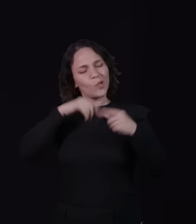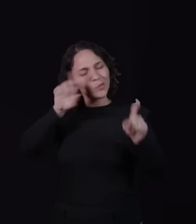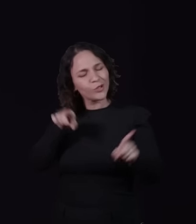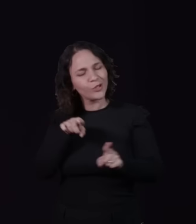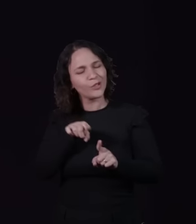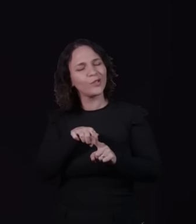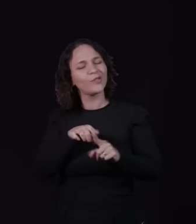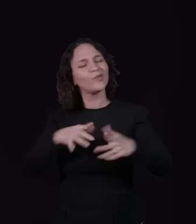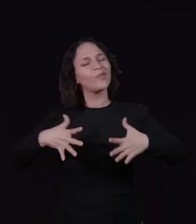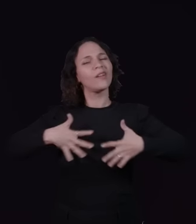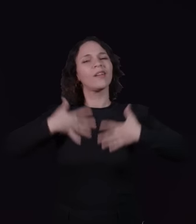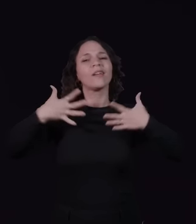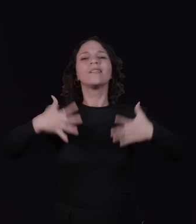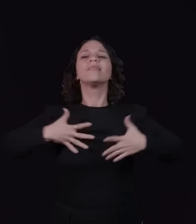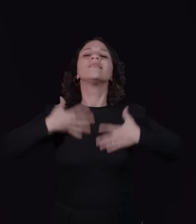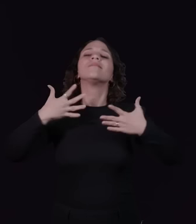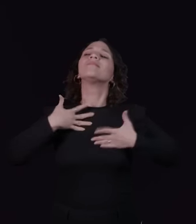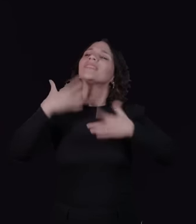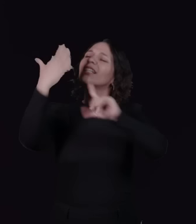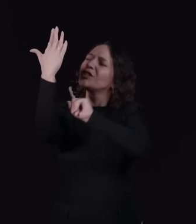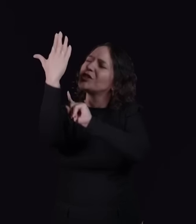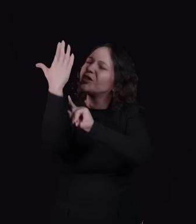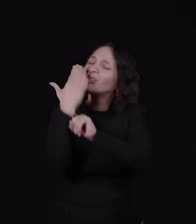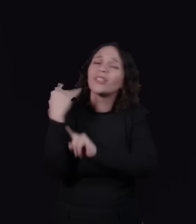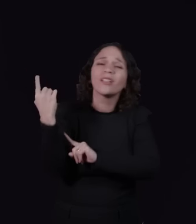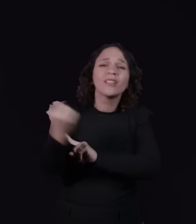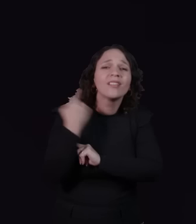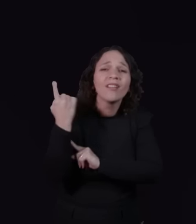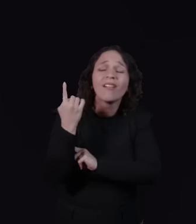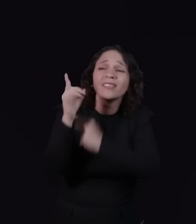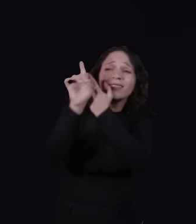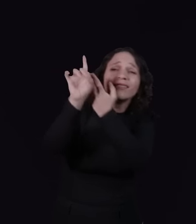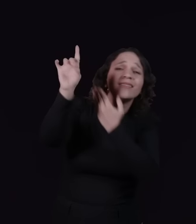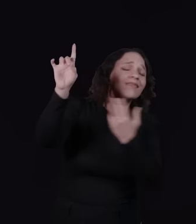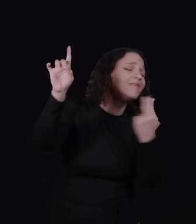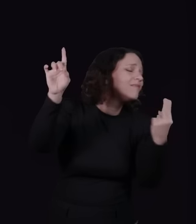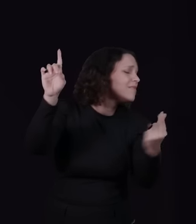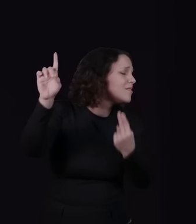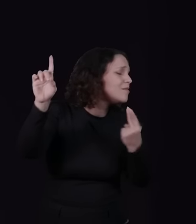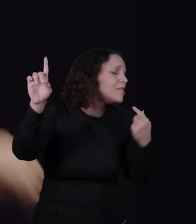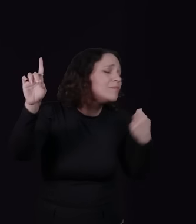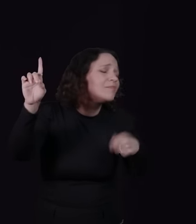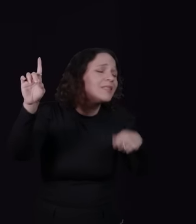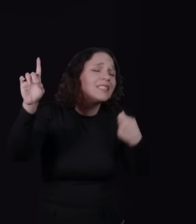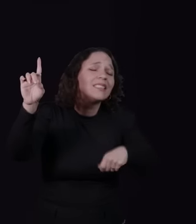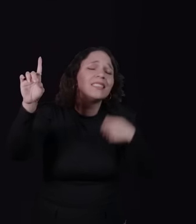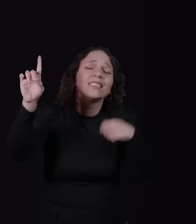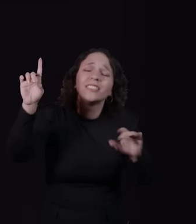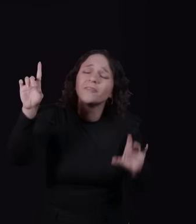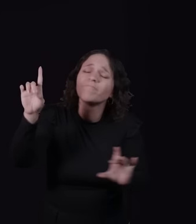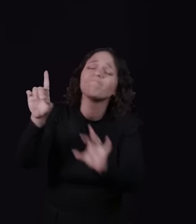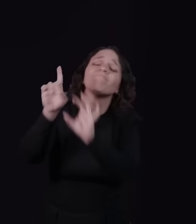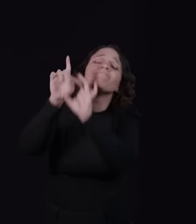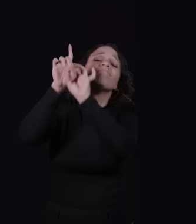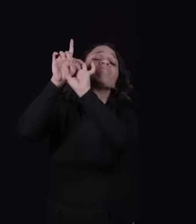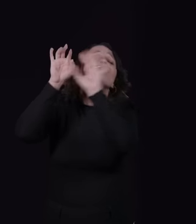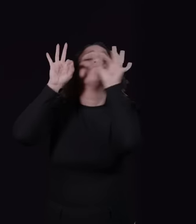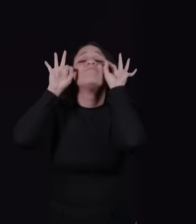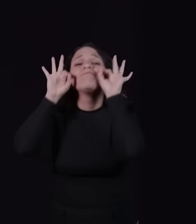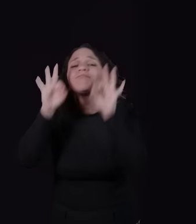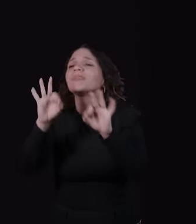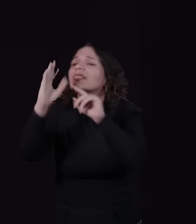alegria. Senhor, ajuda-nos, nós precisamos de ti, Senhor. Precisamos da